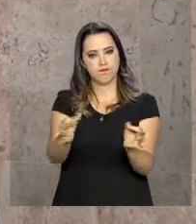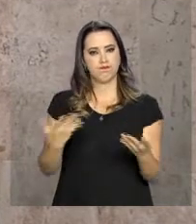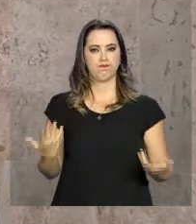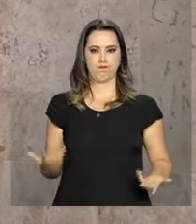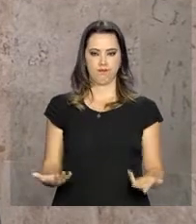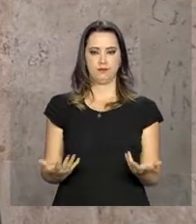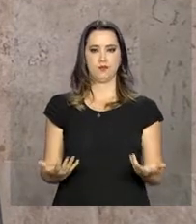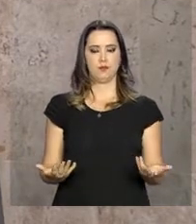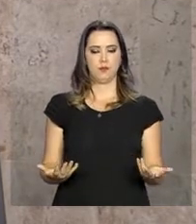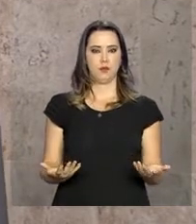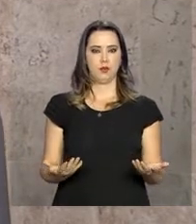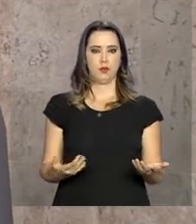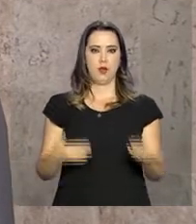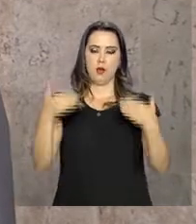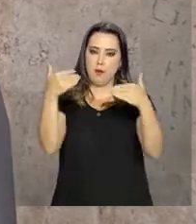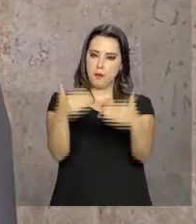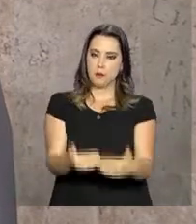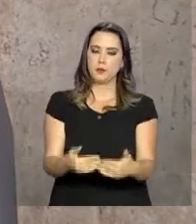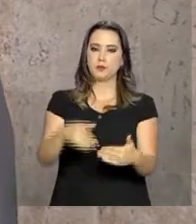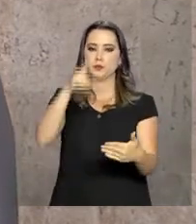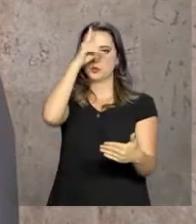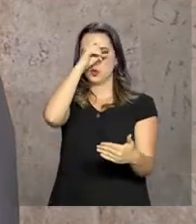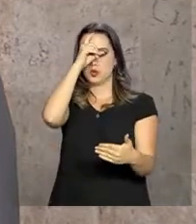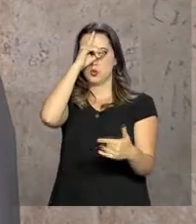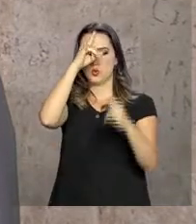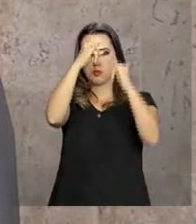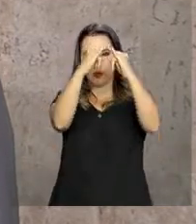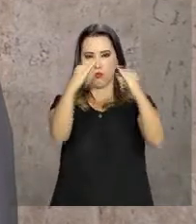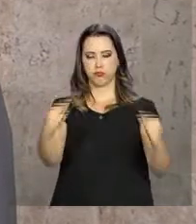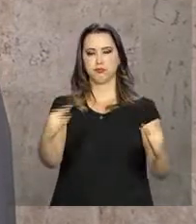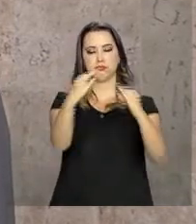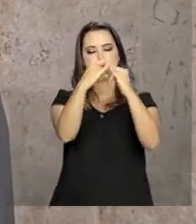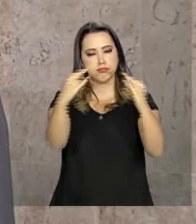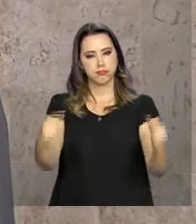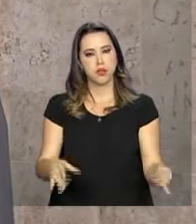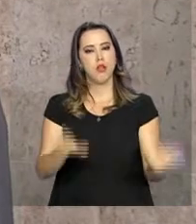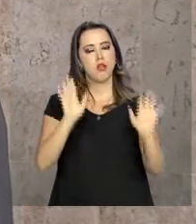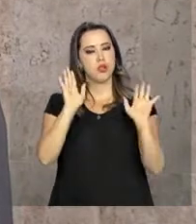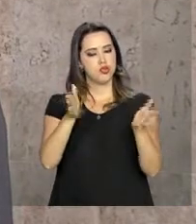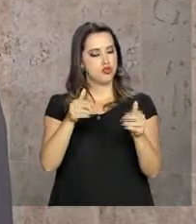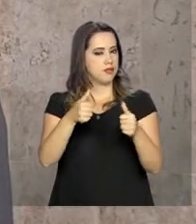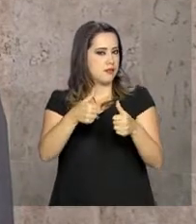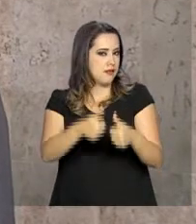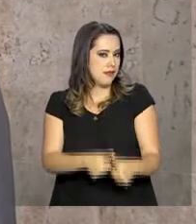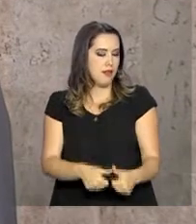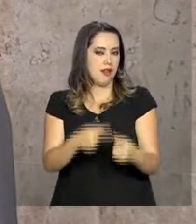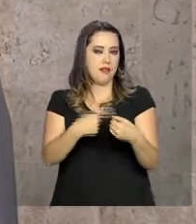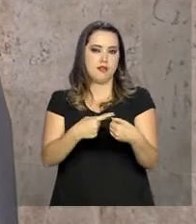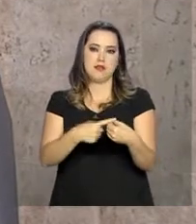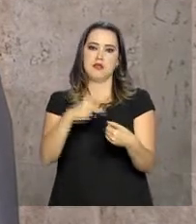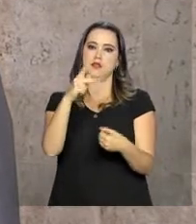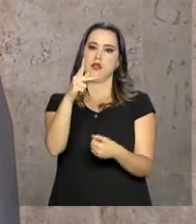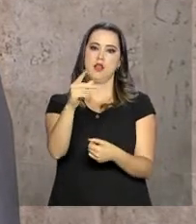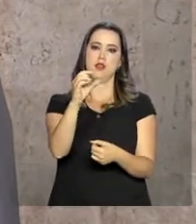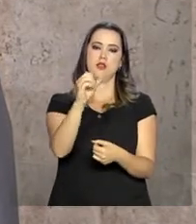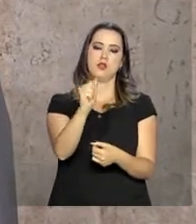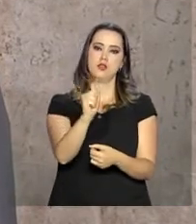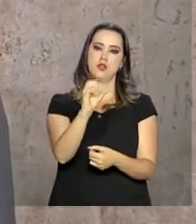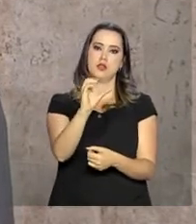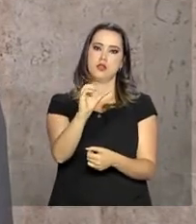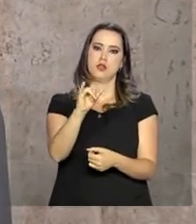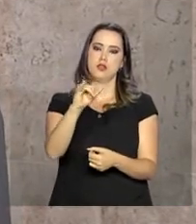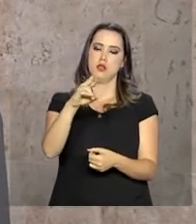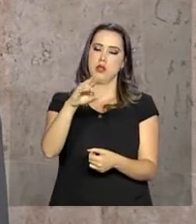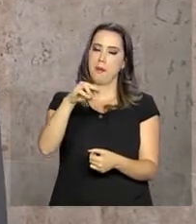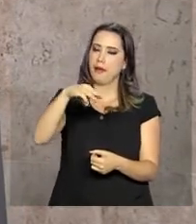a presença do hospital de campanha existe um hospital de campanha desdobrado em pacaraíma e o mais médicos